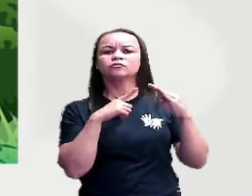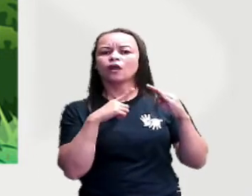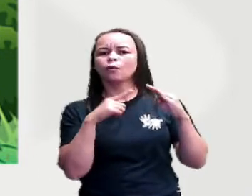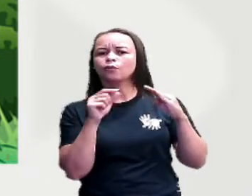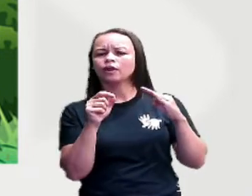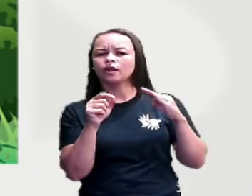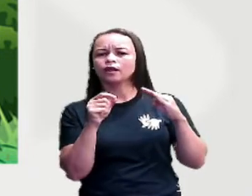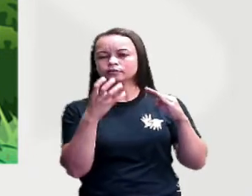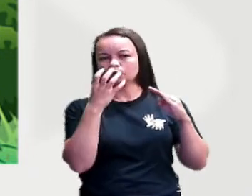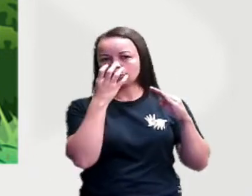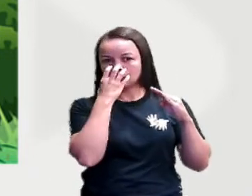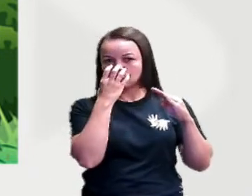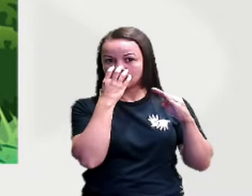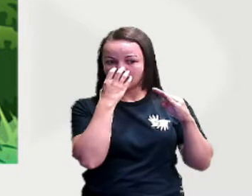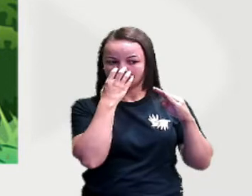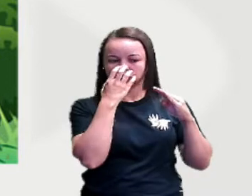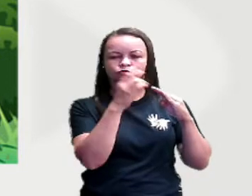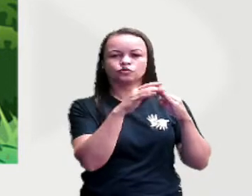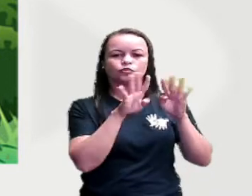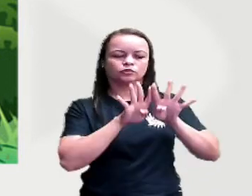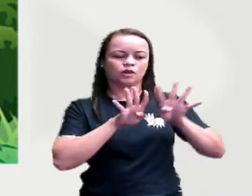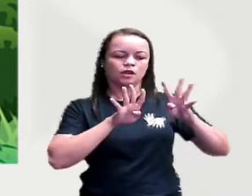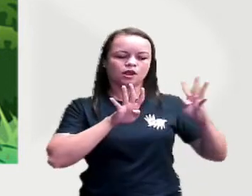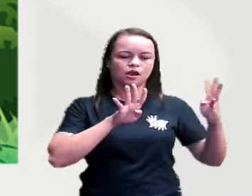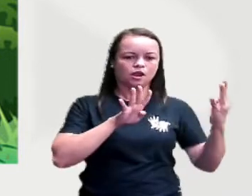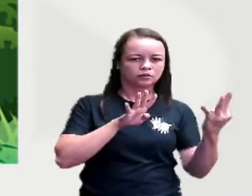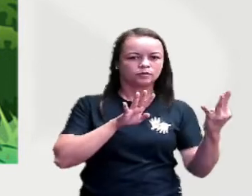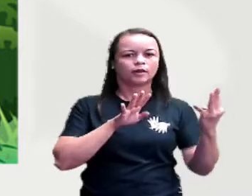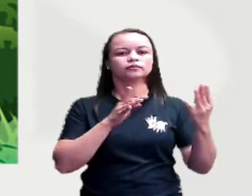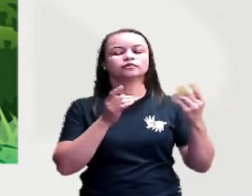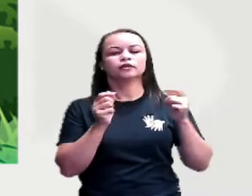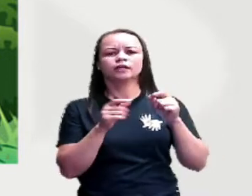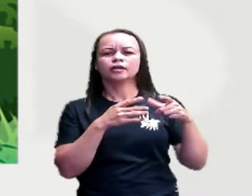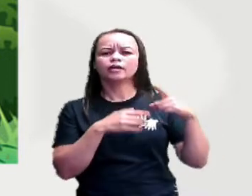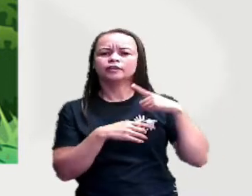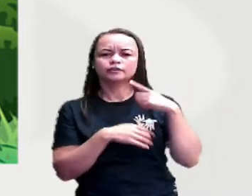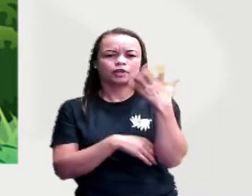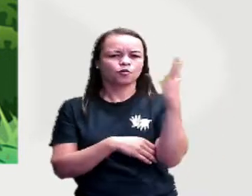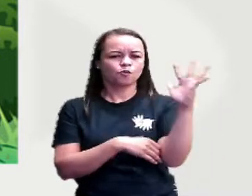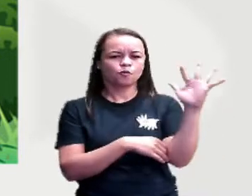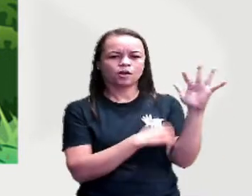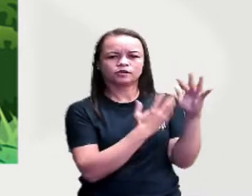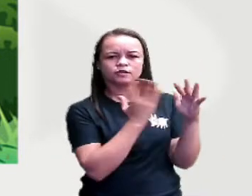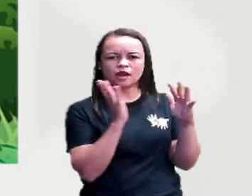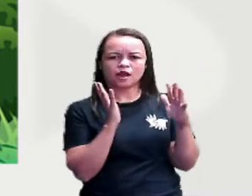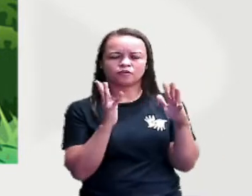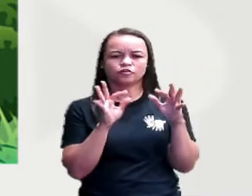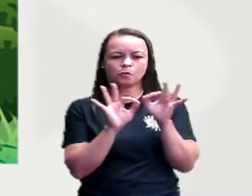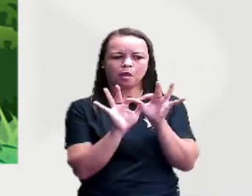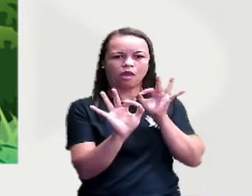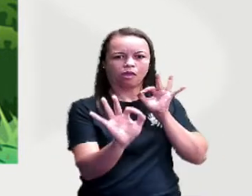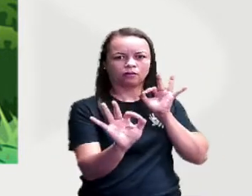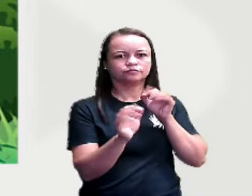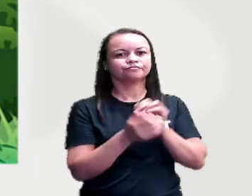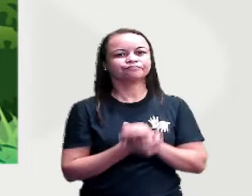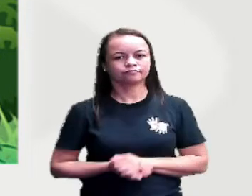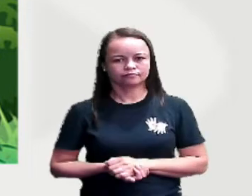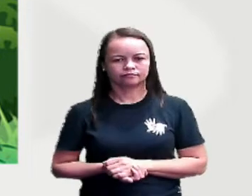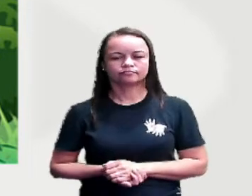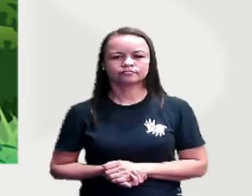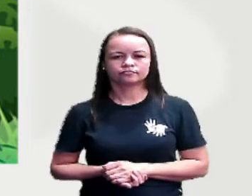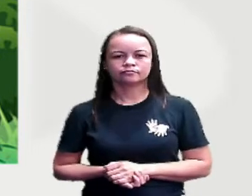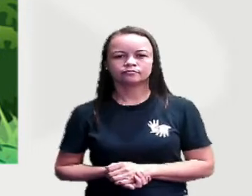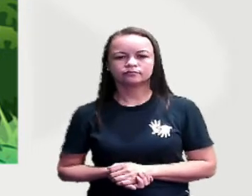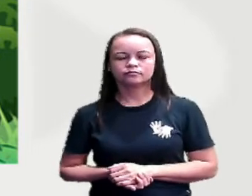casa eu tenho o cão, eu tenho uma cerca de madeira e tenho também, ó, umas árvores bem distantes. Então vejam,